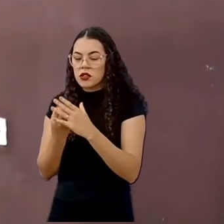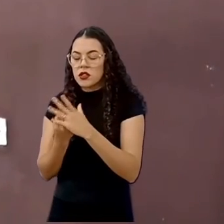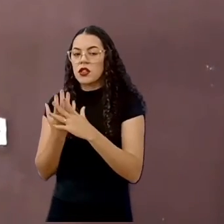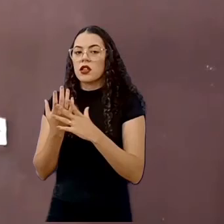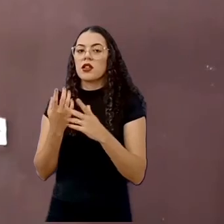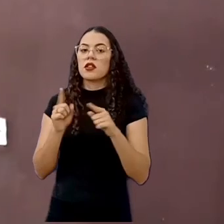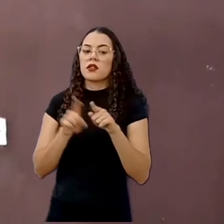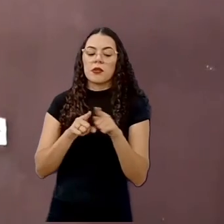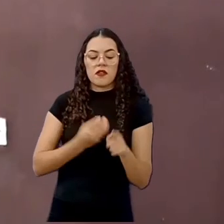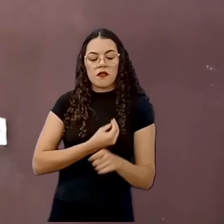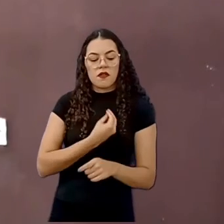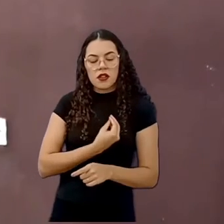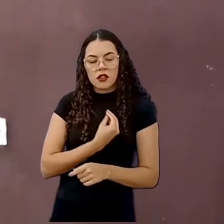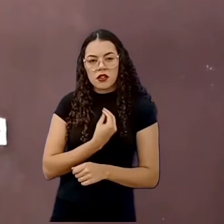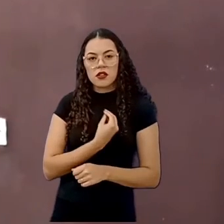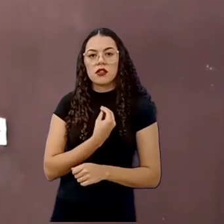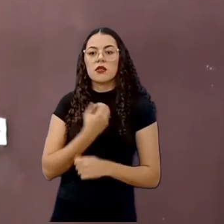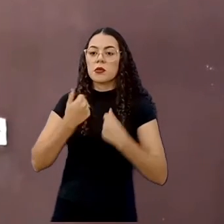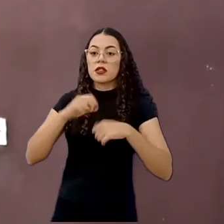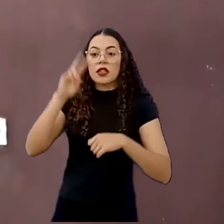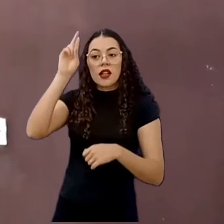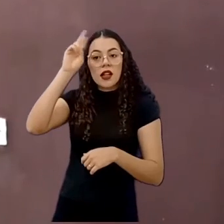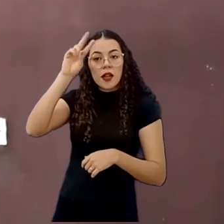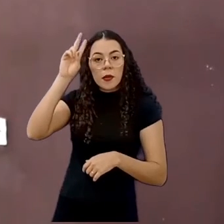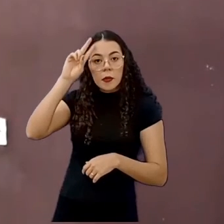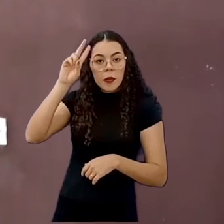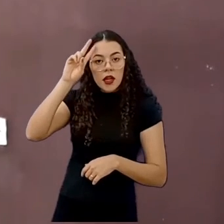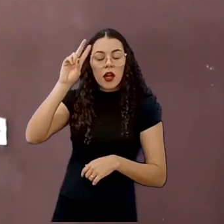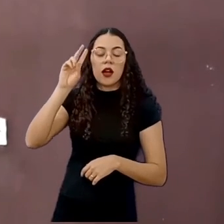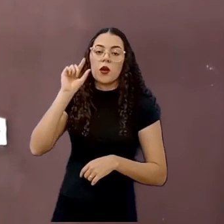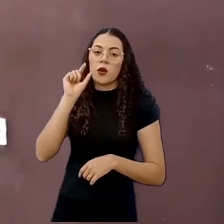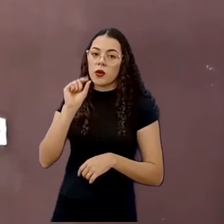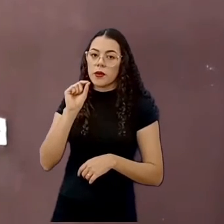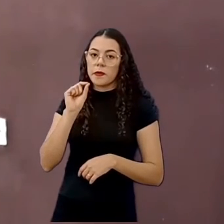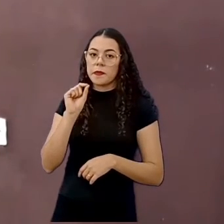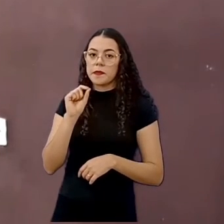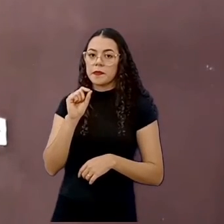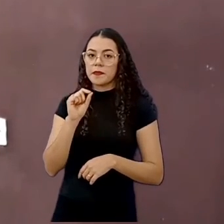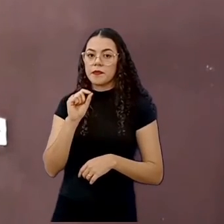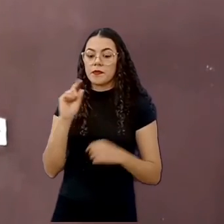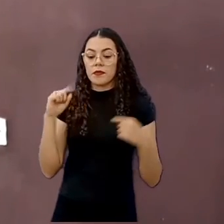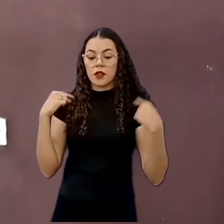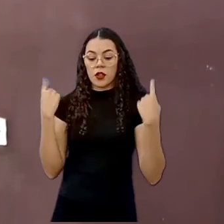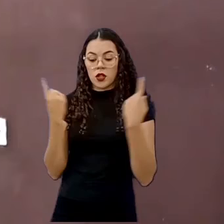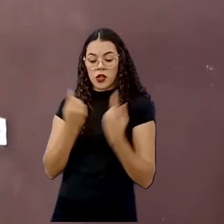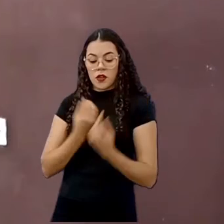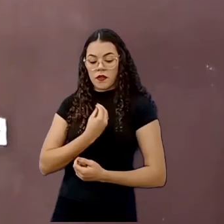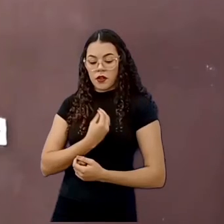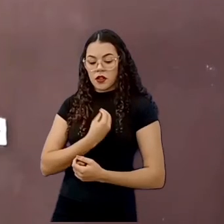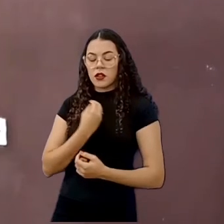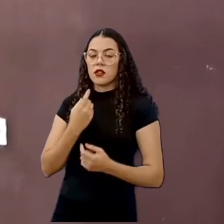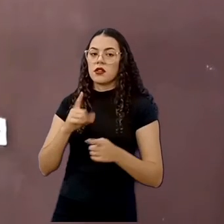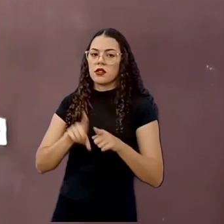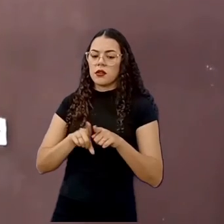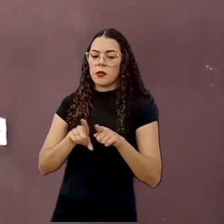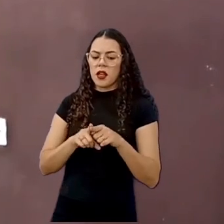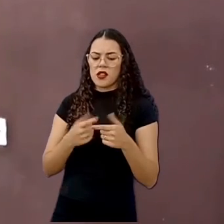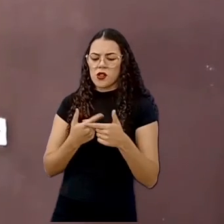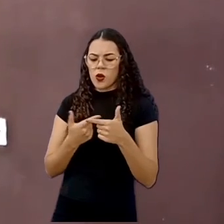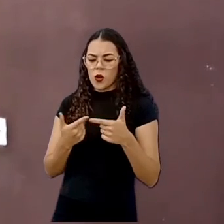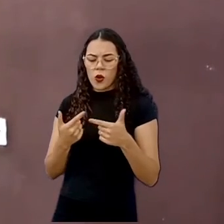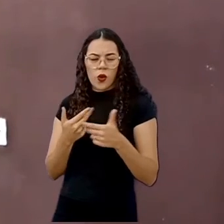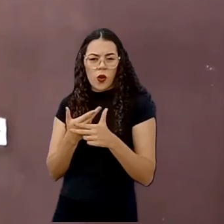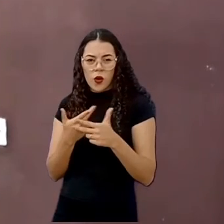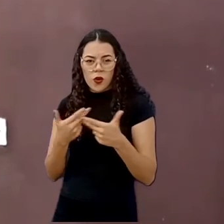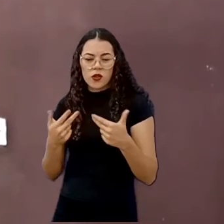questões das nossas vidas, lembrem-se de uma coisa: nossa vida, as nossas ações,